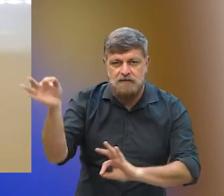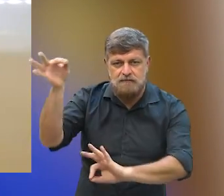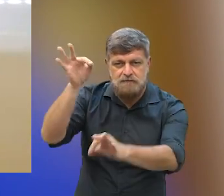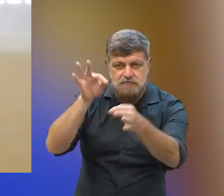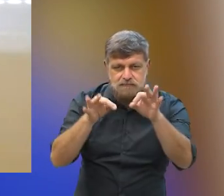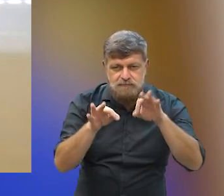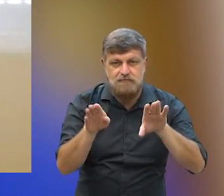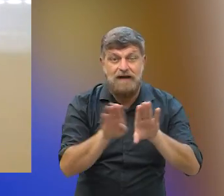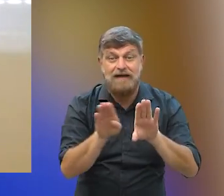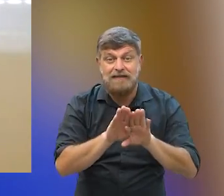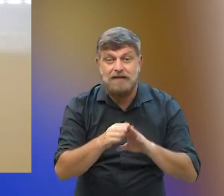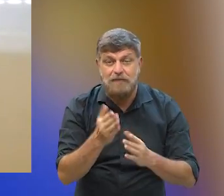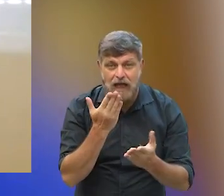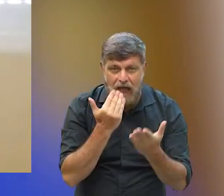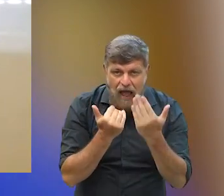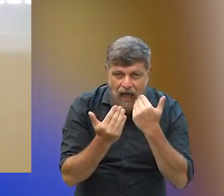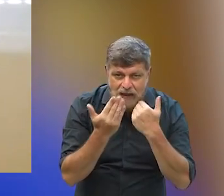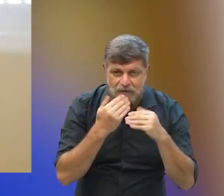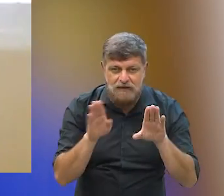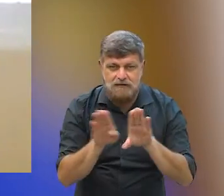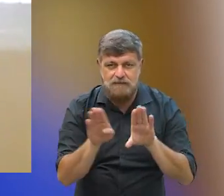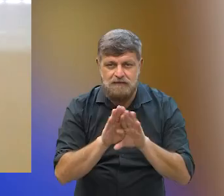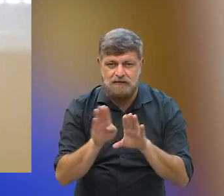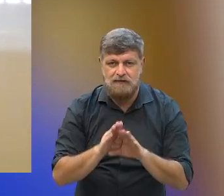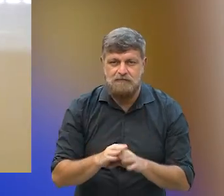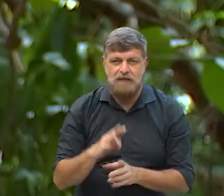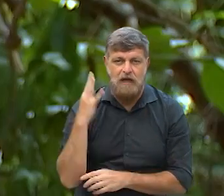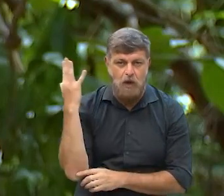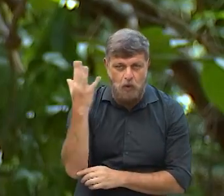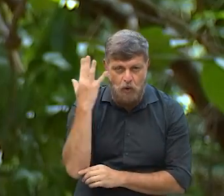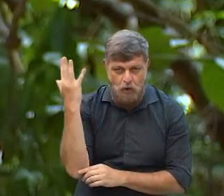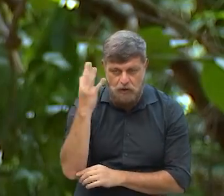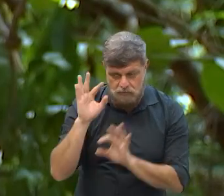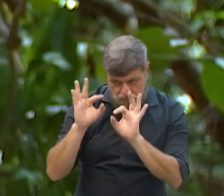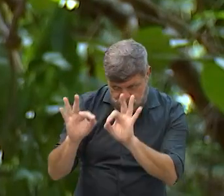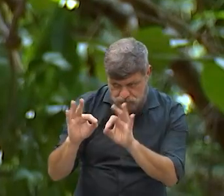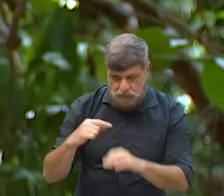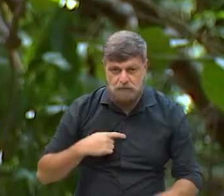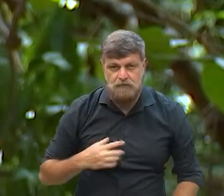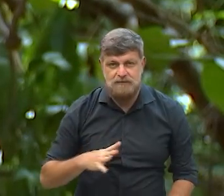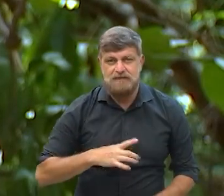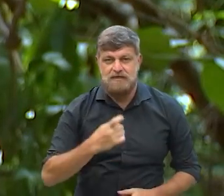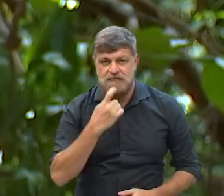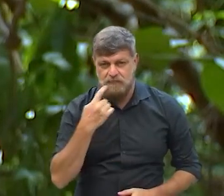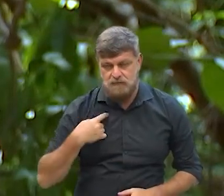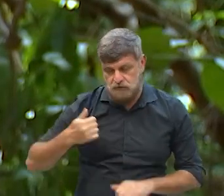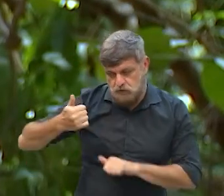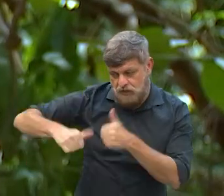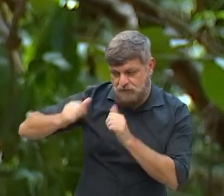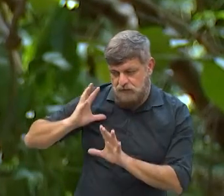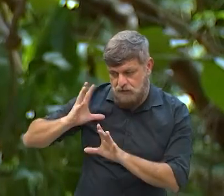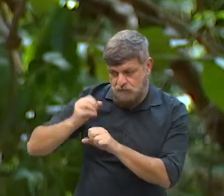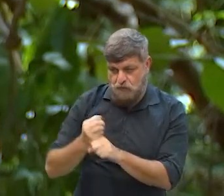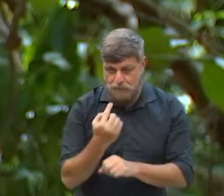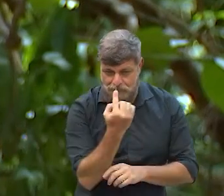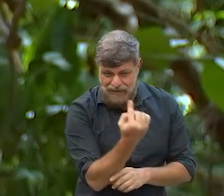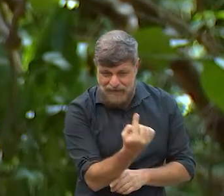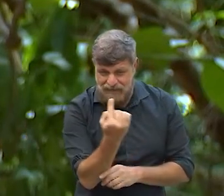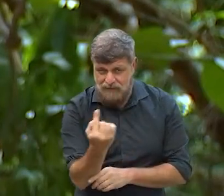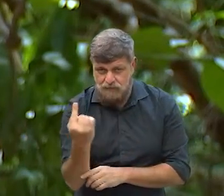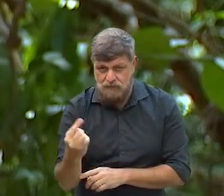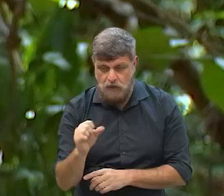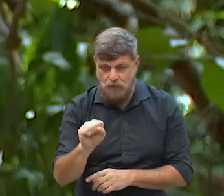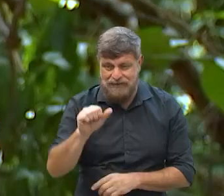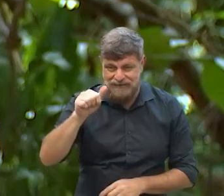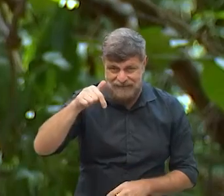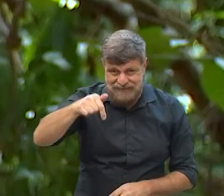de alimentos, conforto térmico e uma série de outros. Campinas possui, quando a gente faz uma análise por habitante, um índice de